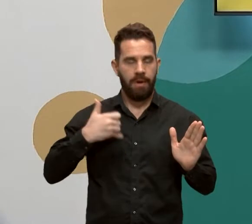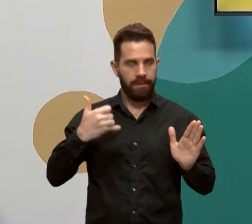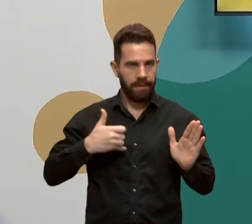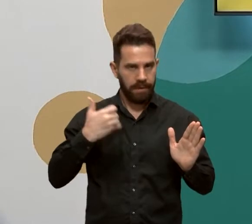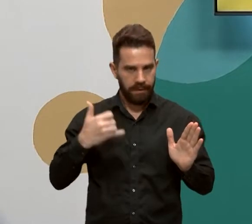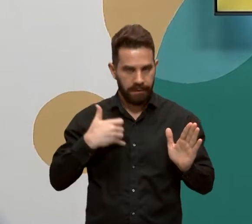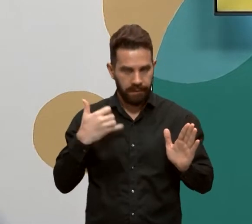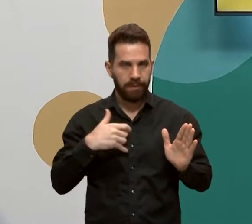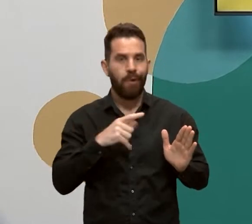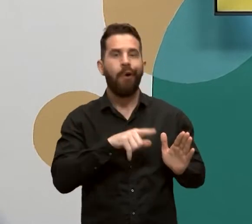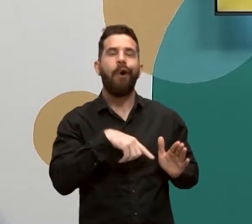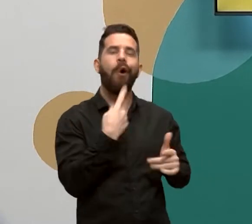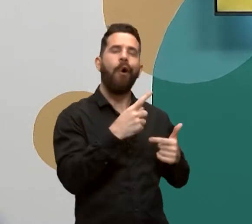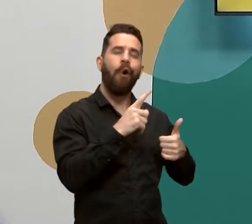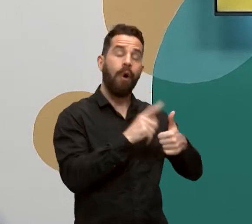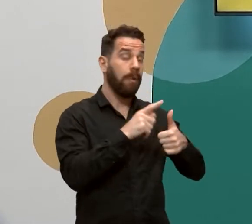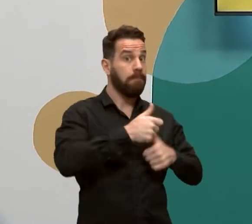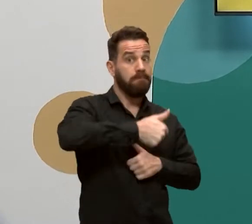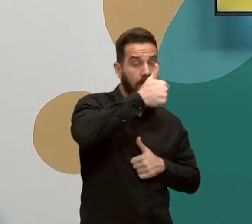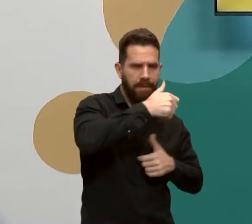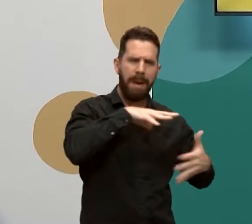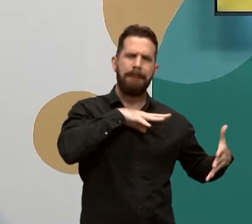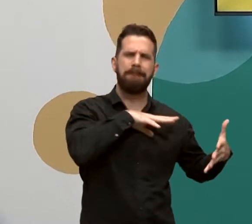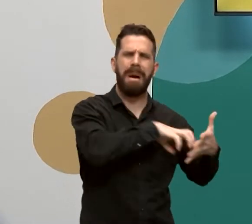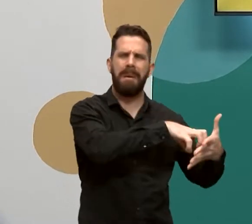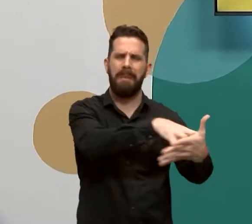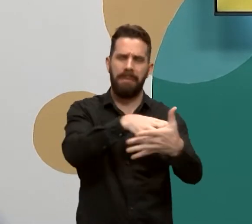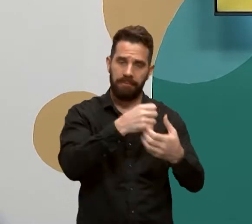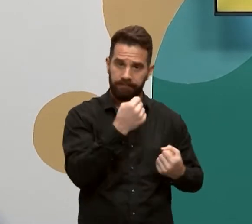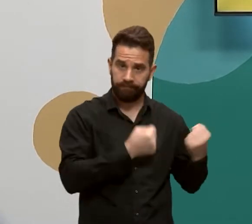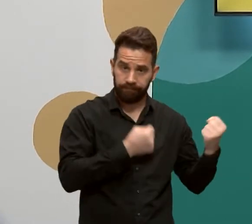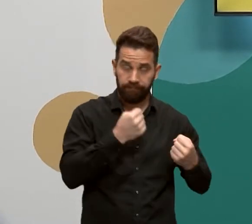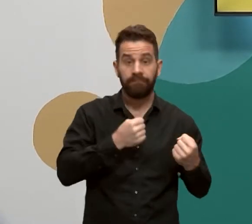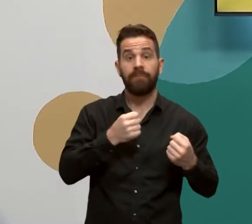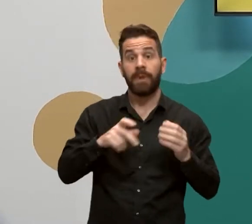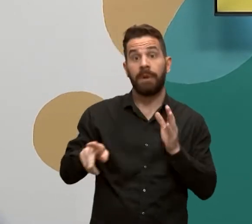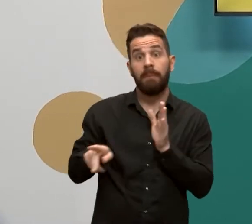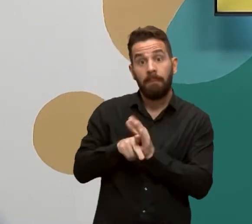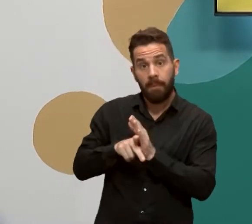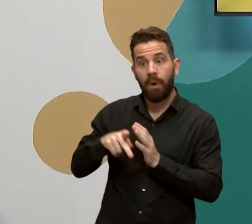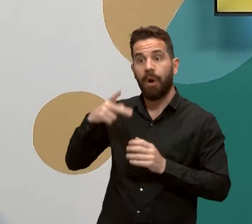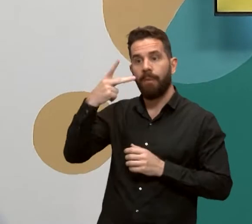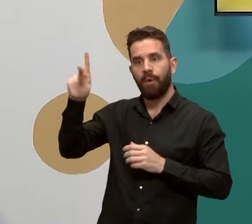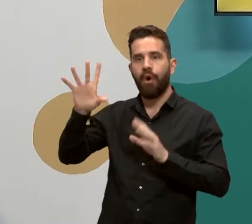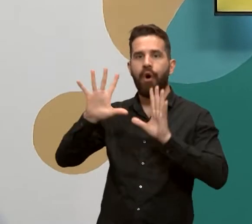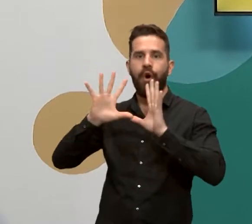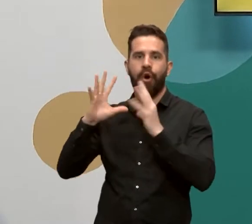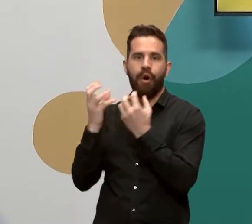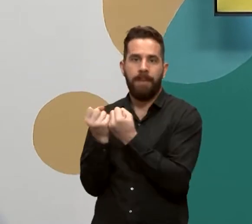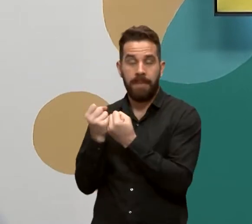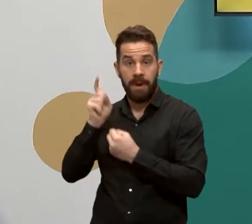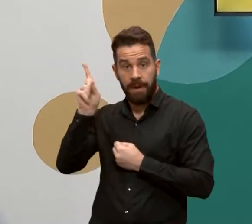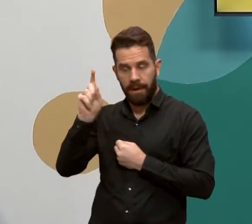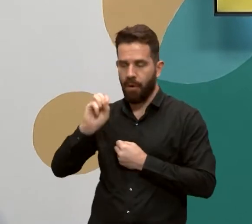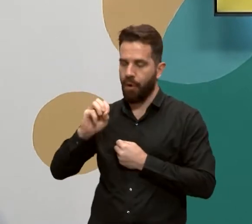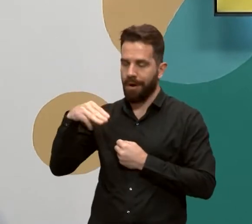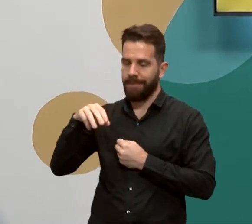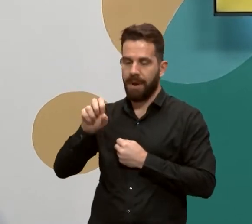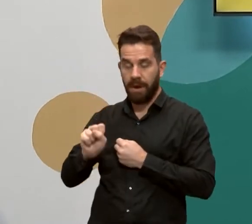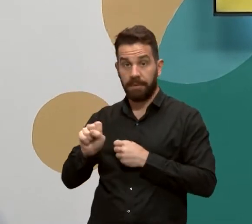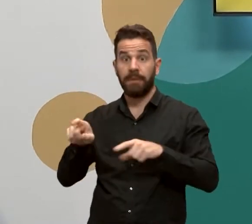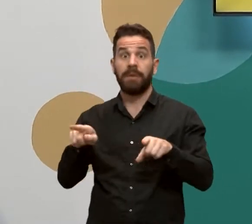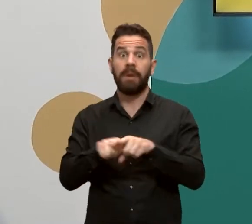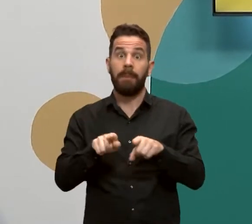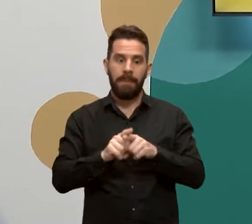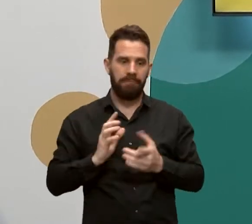apenas de acidentes de trânsito, segundo a Organização Mundial de Saúde. Já o DataSUS aponta que o